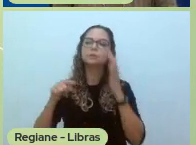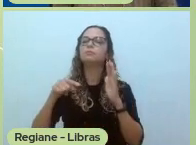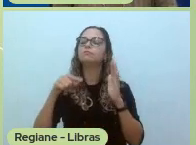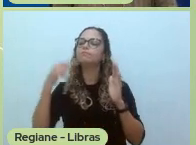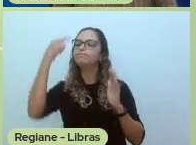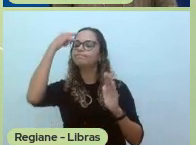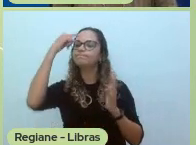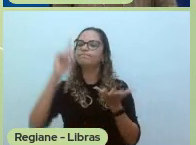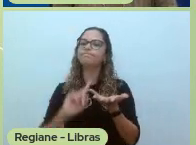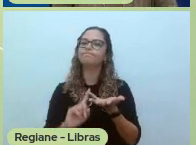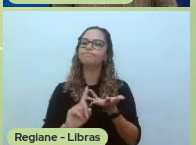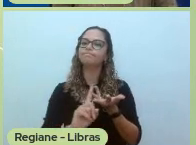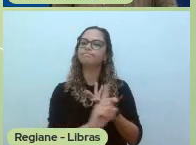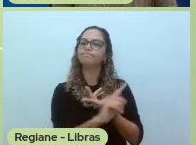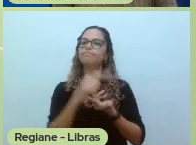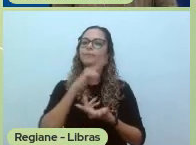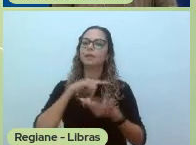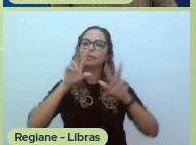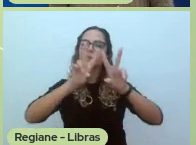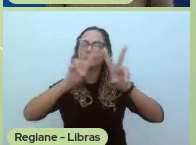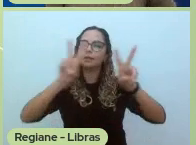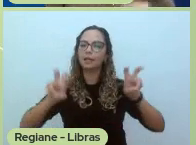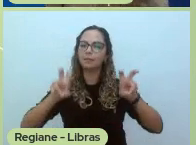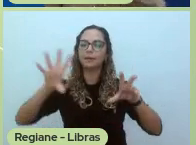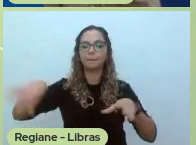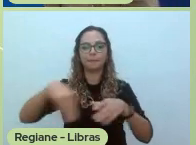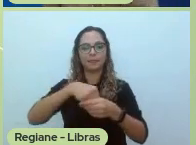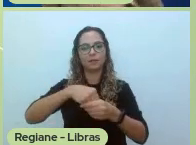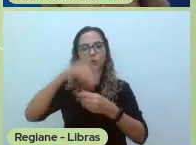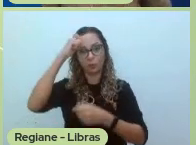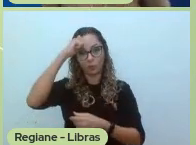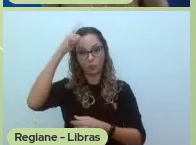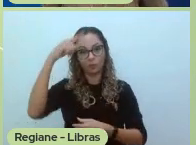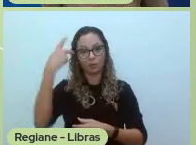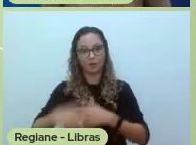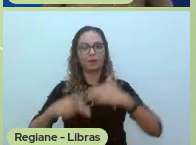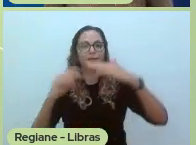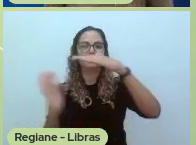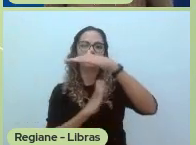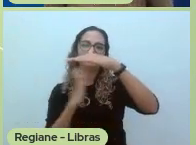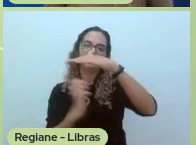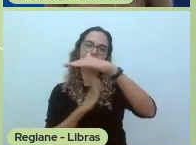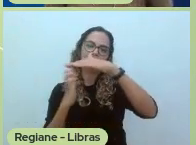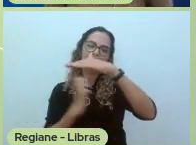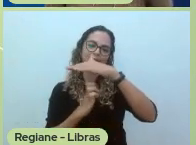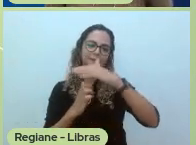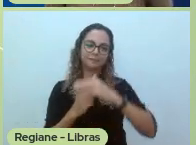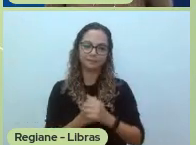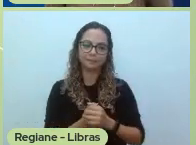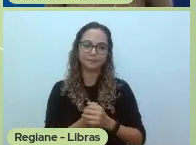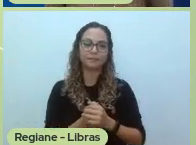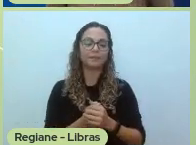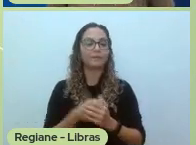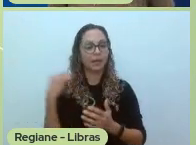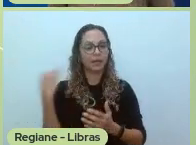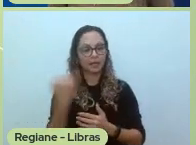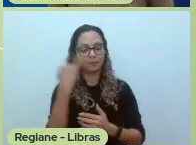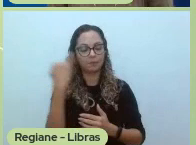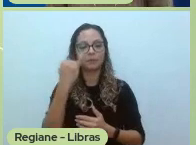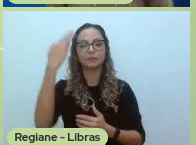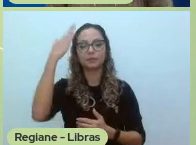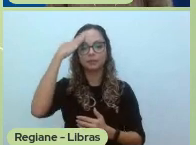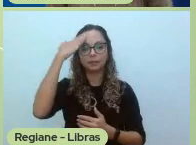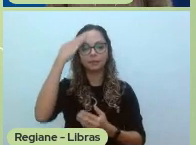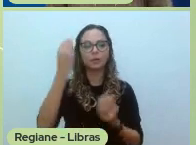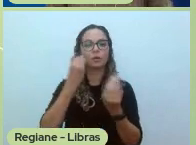desse tema dentro da cultura da empresa, né? Então, olhar os cursos de vieses, como a